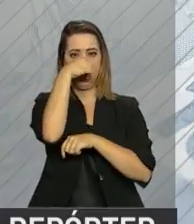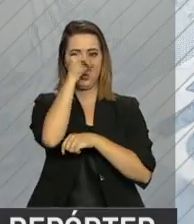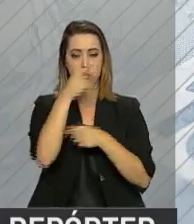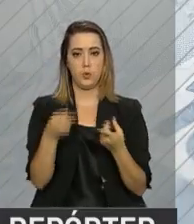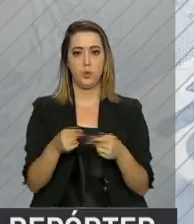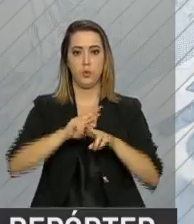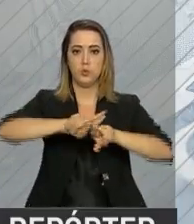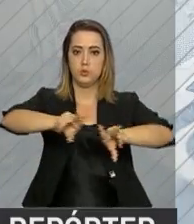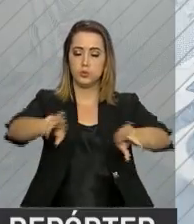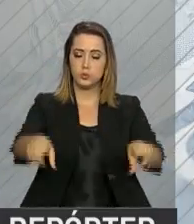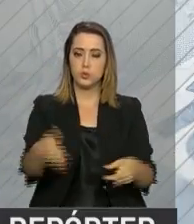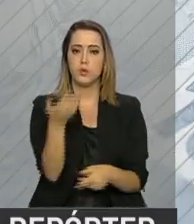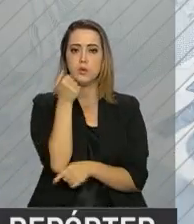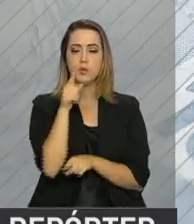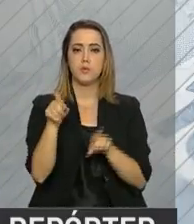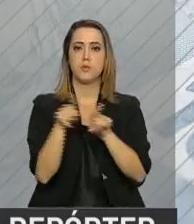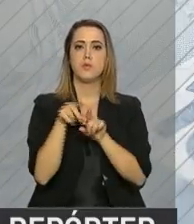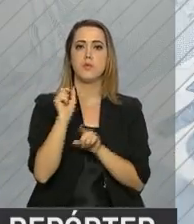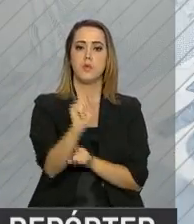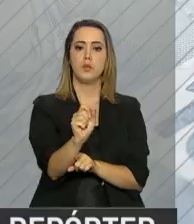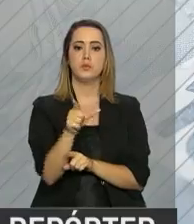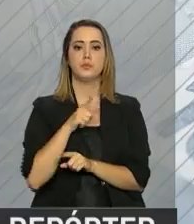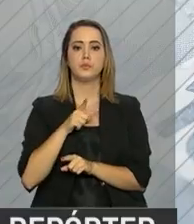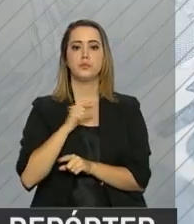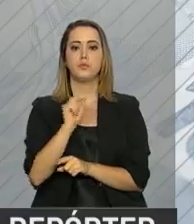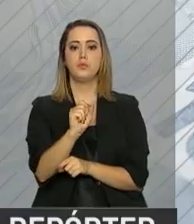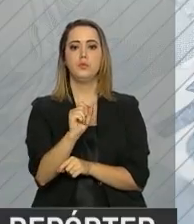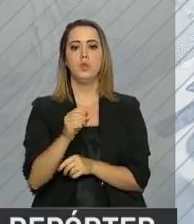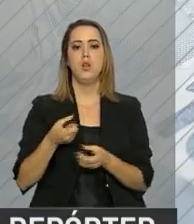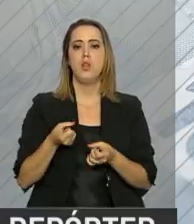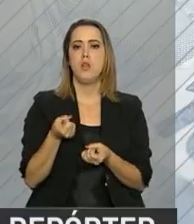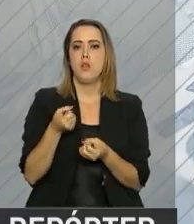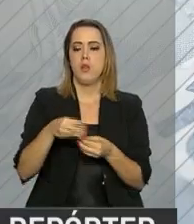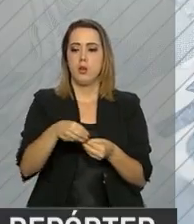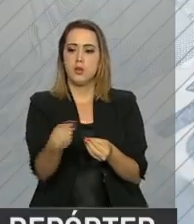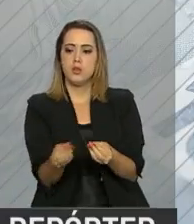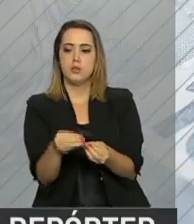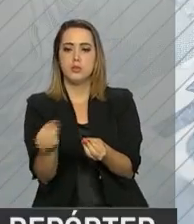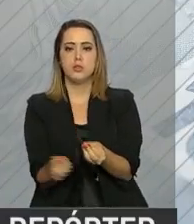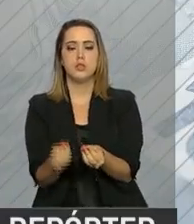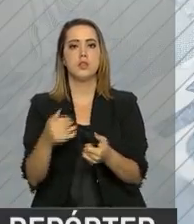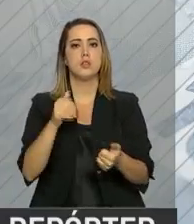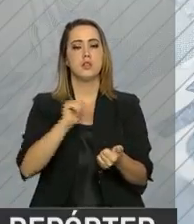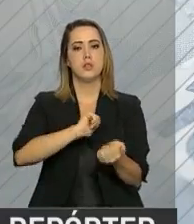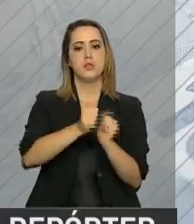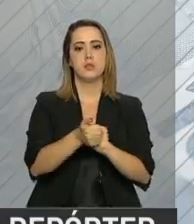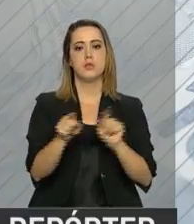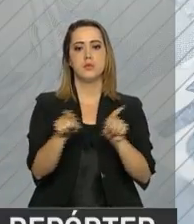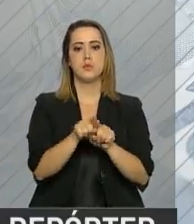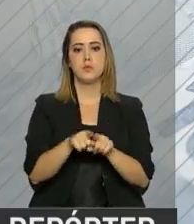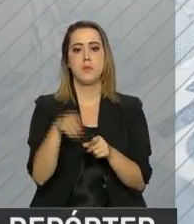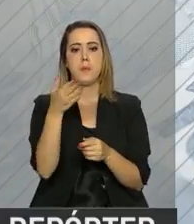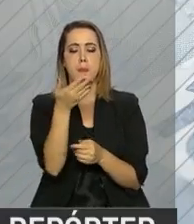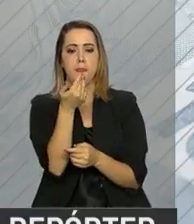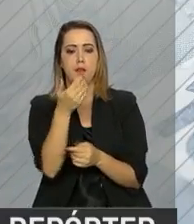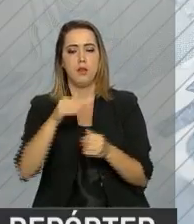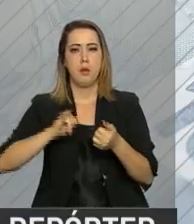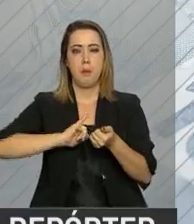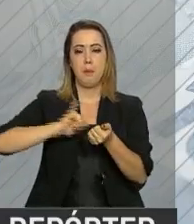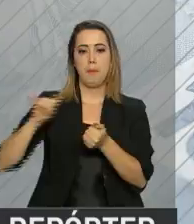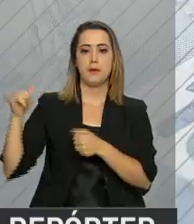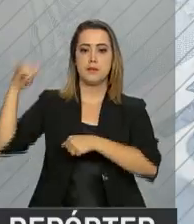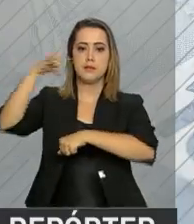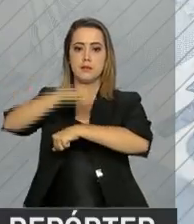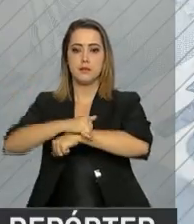baratos no mês de Novembro São eles ingressos para jogo passagem aérea Hotel mudança e aut